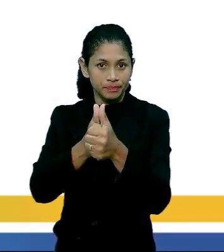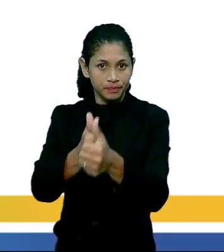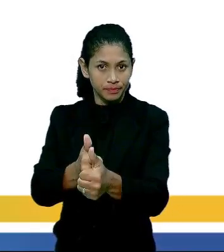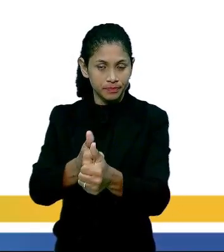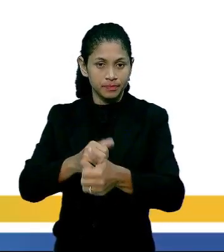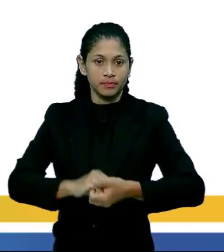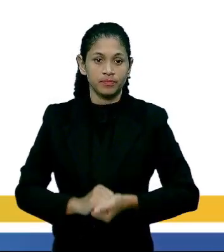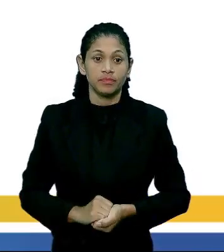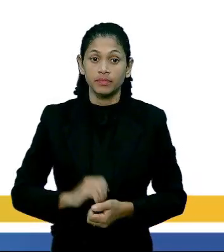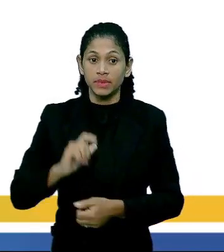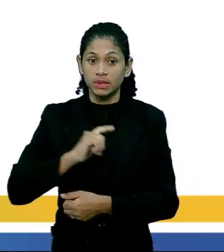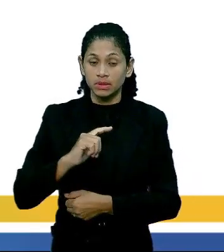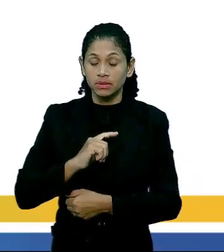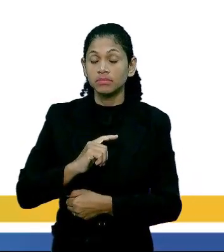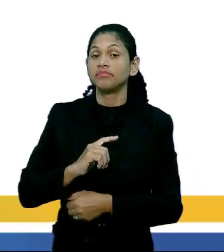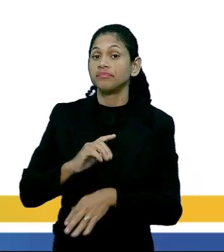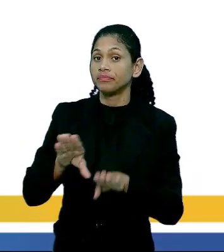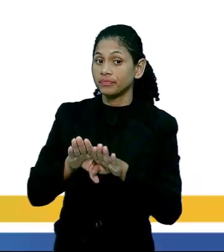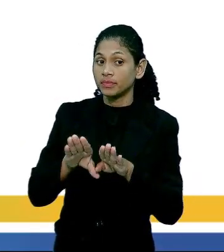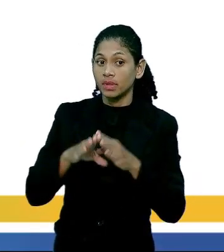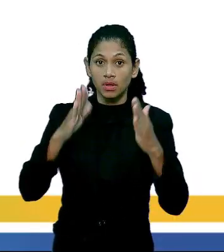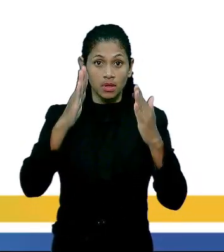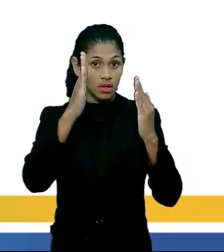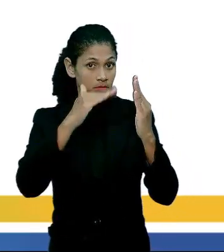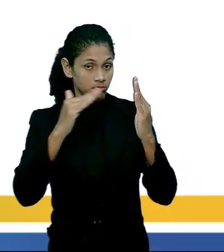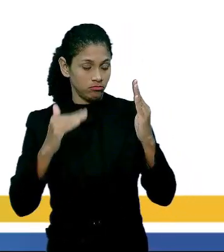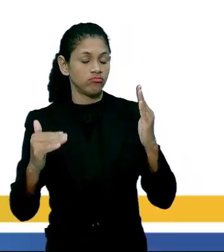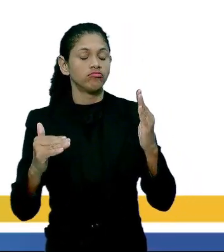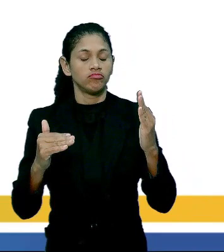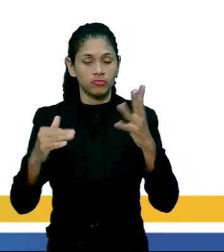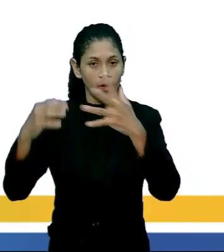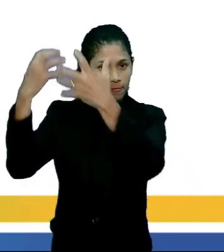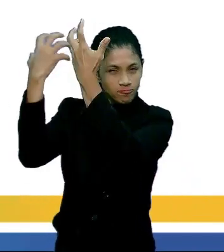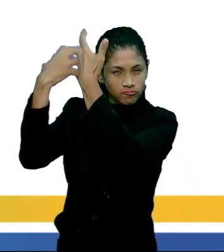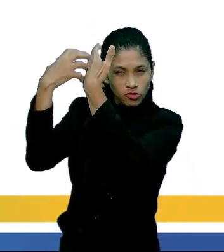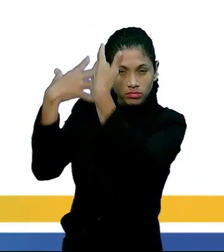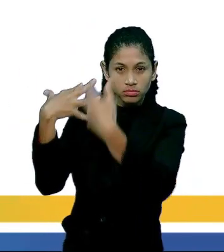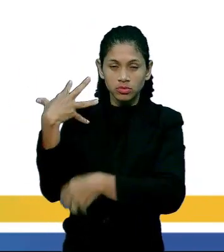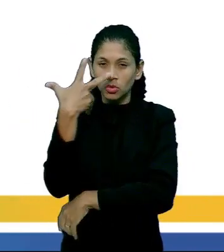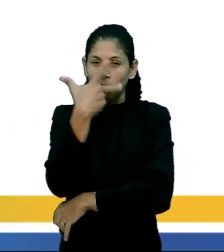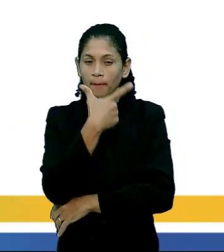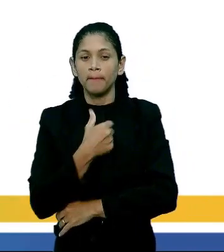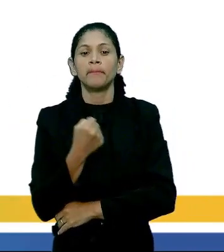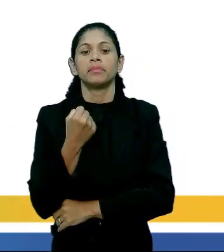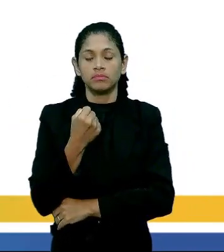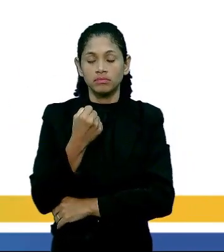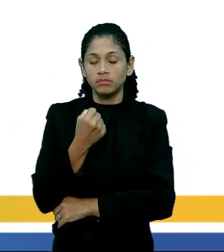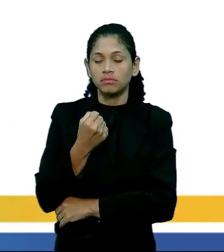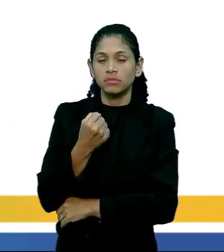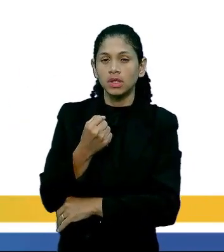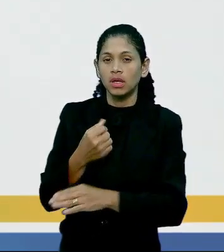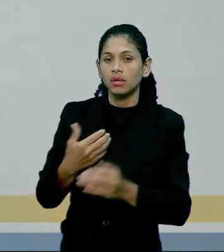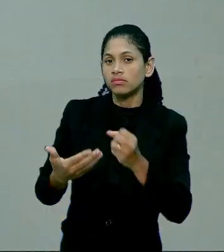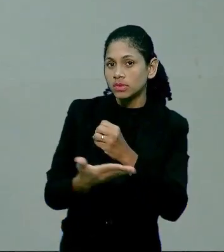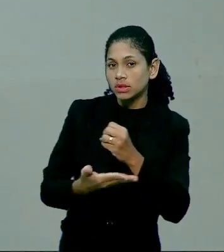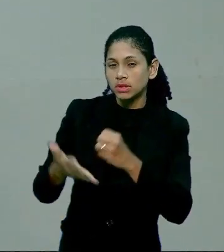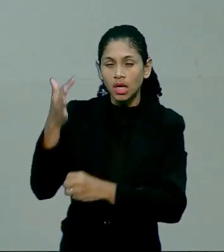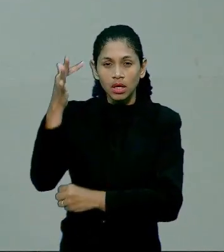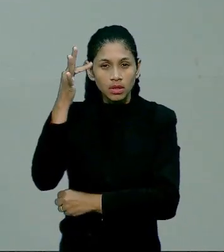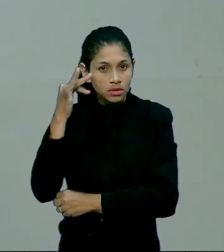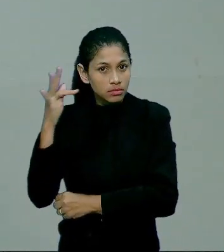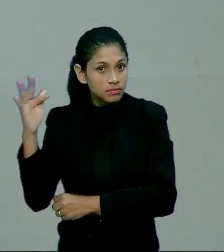disso, a gente tem a estética, que é essa reflexão do belo, a gente pode ter isso como base na filosofia. A idealização de